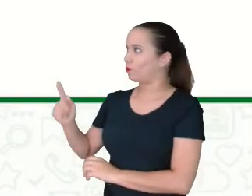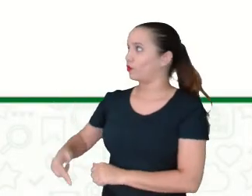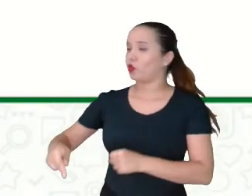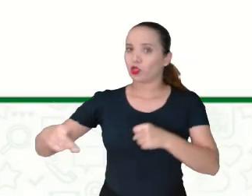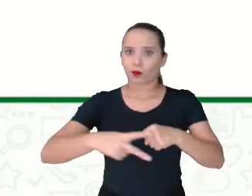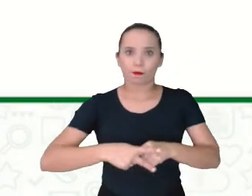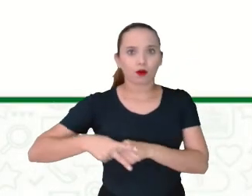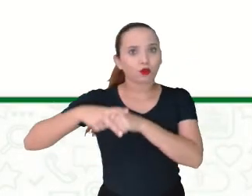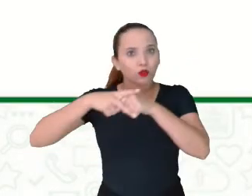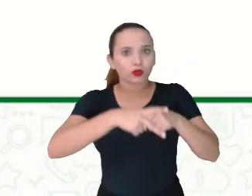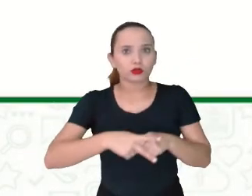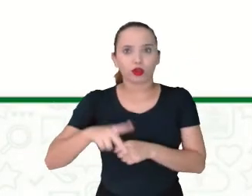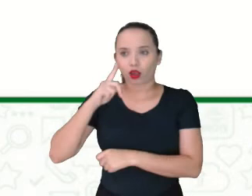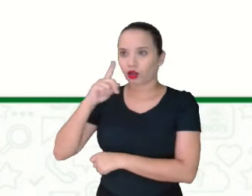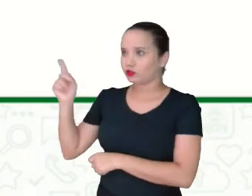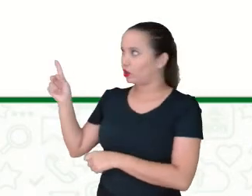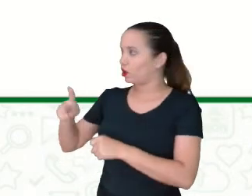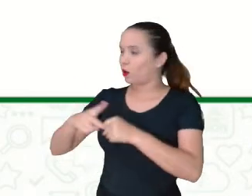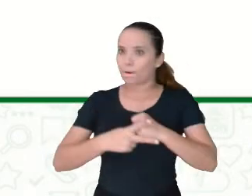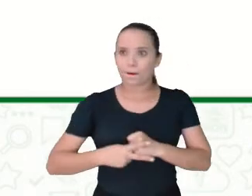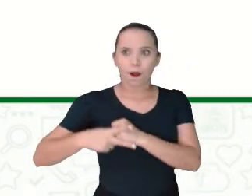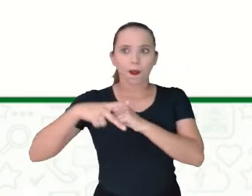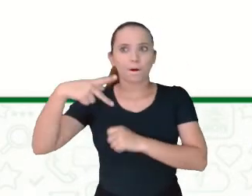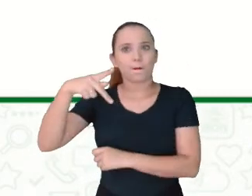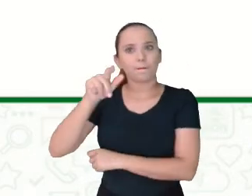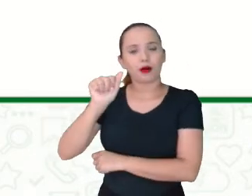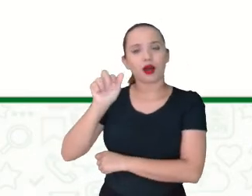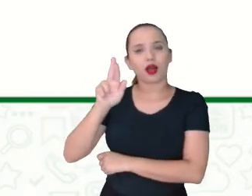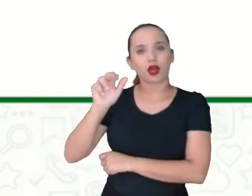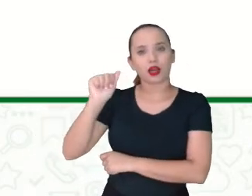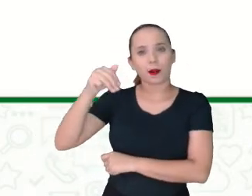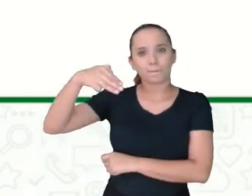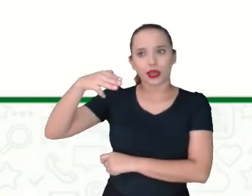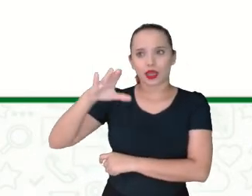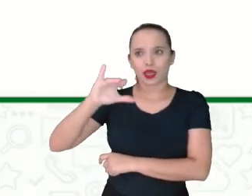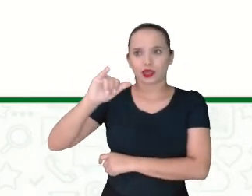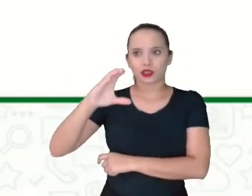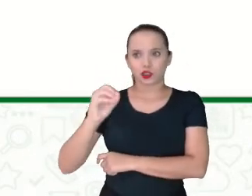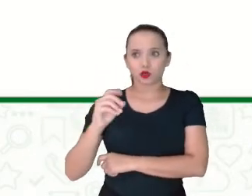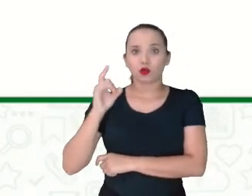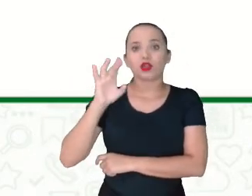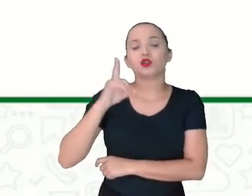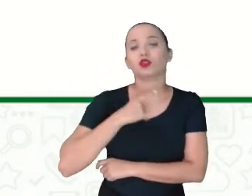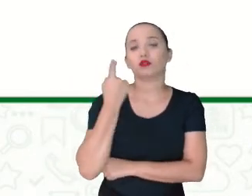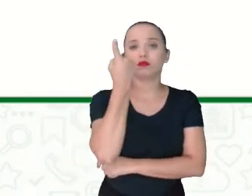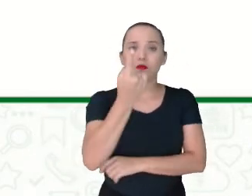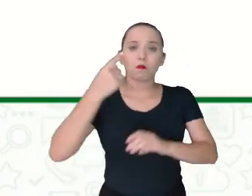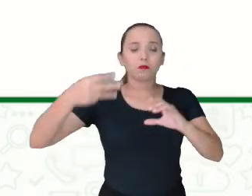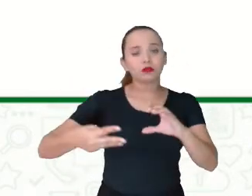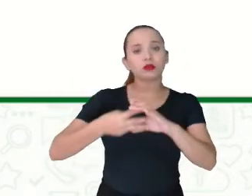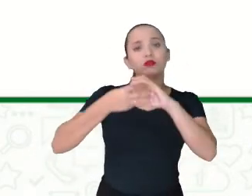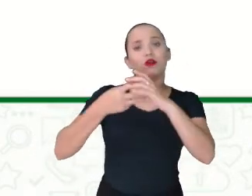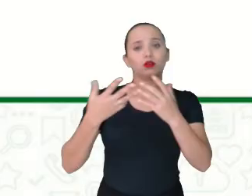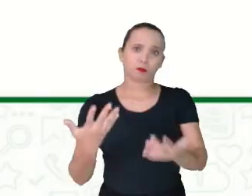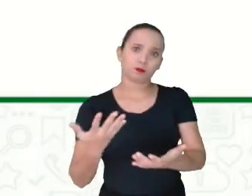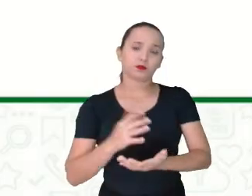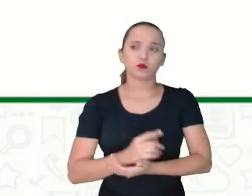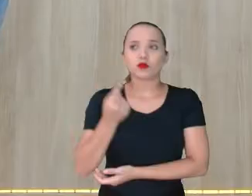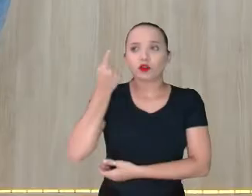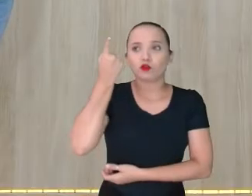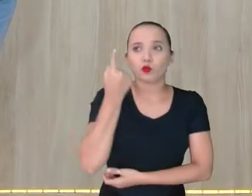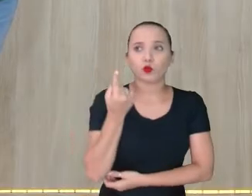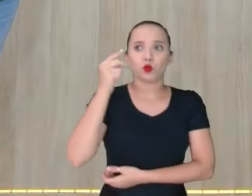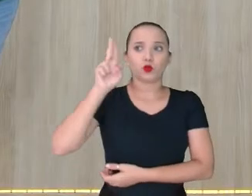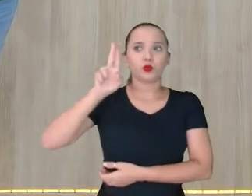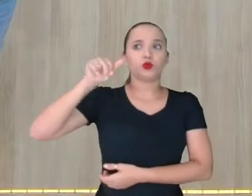protozoário. Esse protozoário aí é o paramécio, ele é unicelular. Então, o organismo, ele é uma